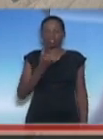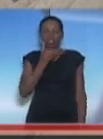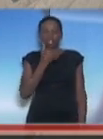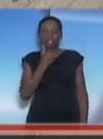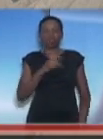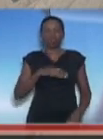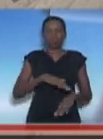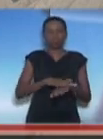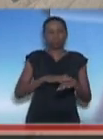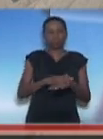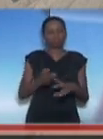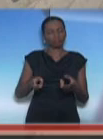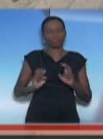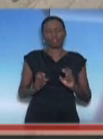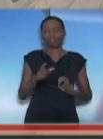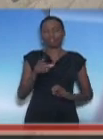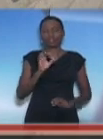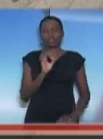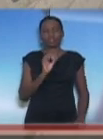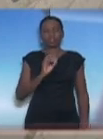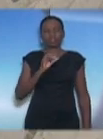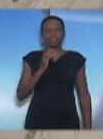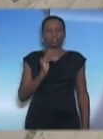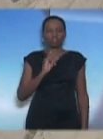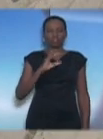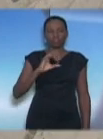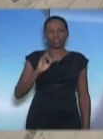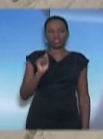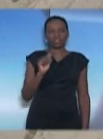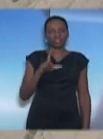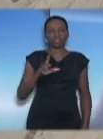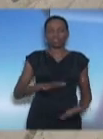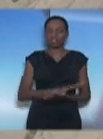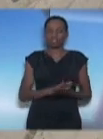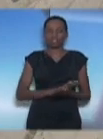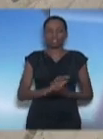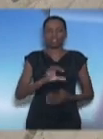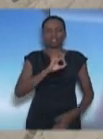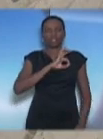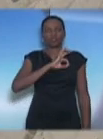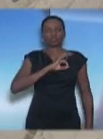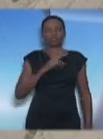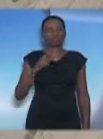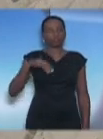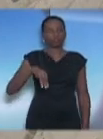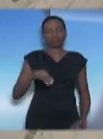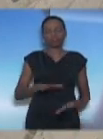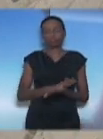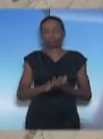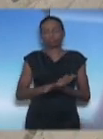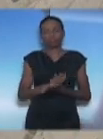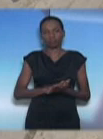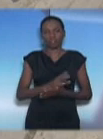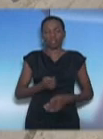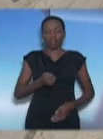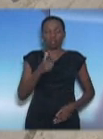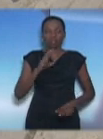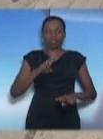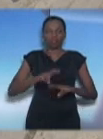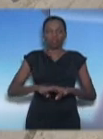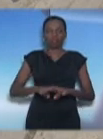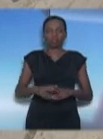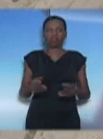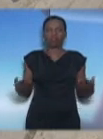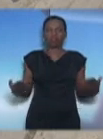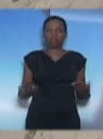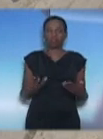mas conversando com ele, eu já vi que ele não era oficial da polícia, aliás, nem policial militar ele era. E ali ele acabou sendo preso. Interessante que quase 30 anos depois,